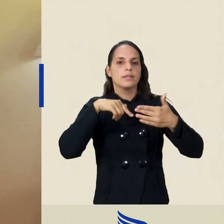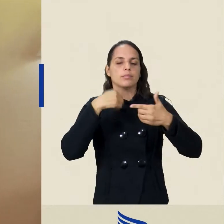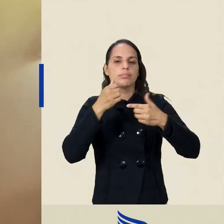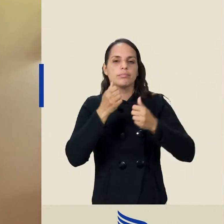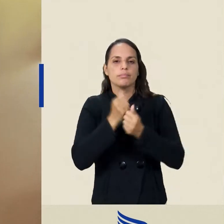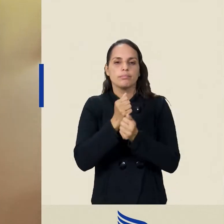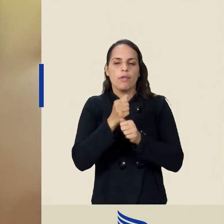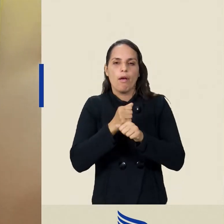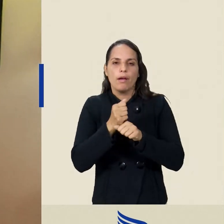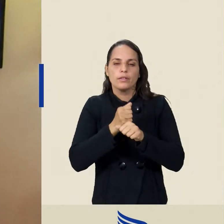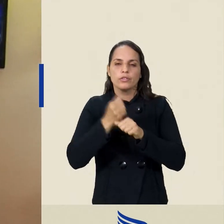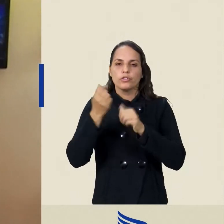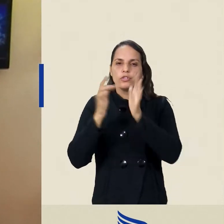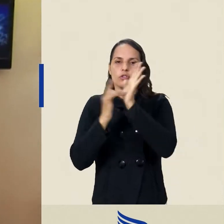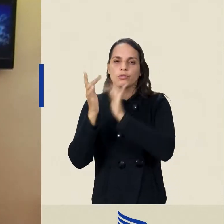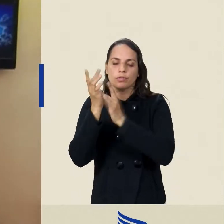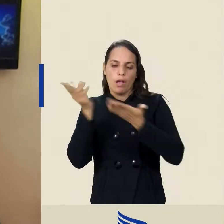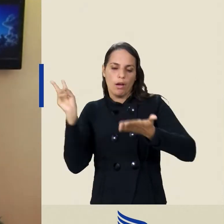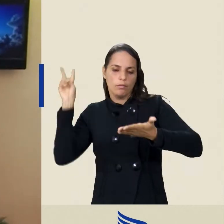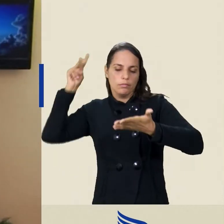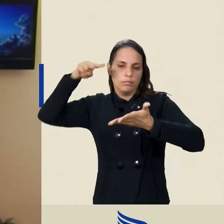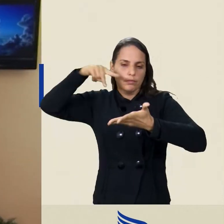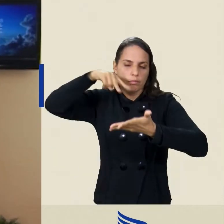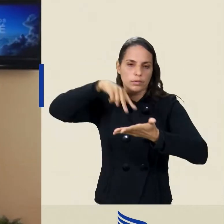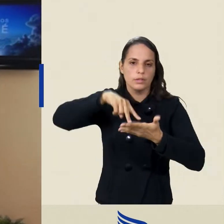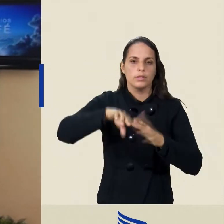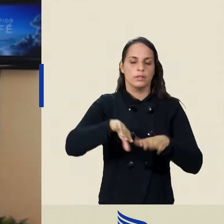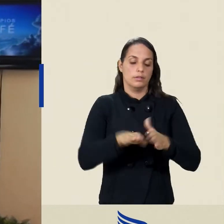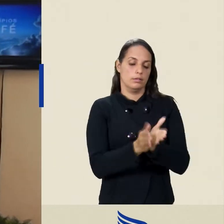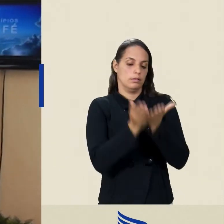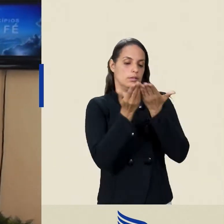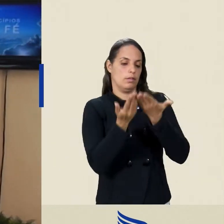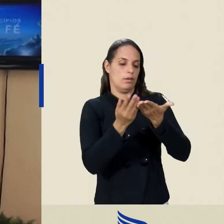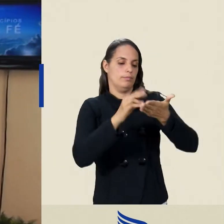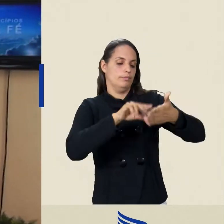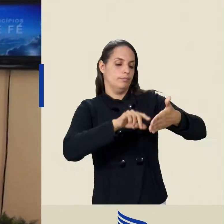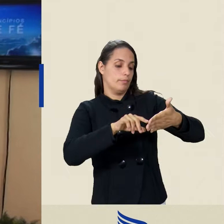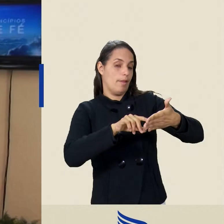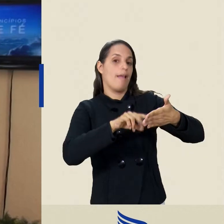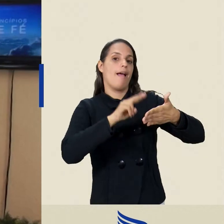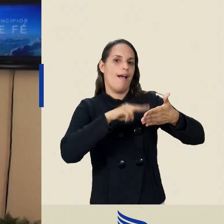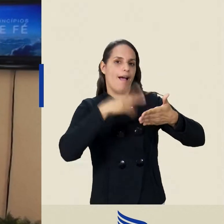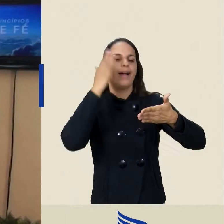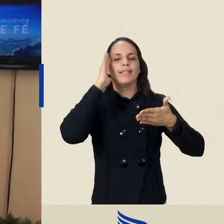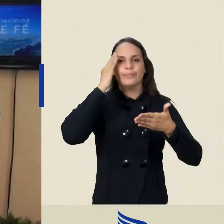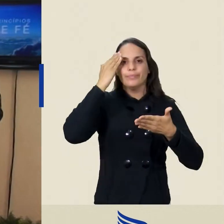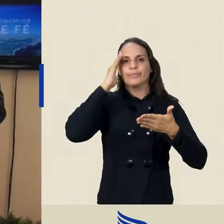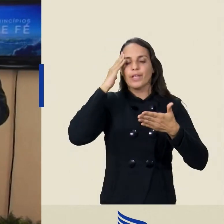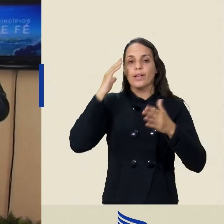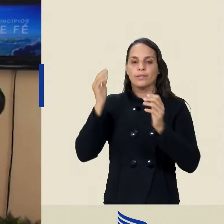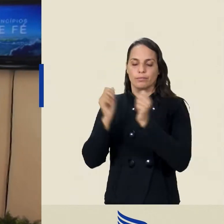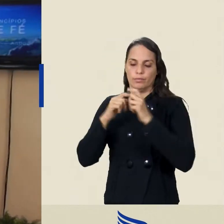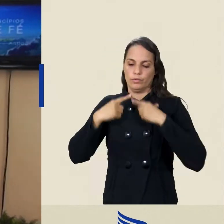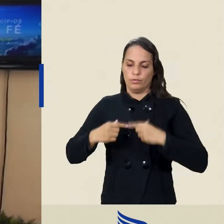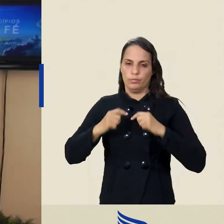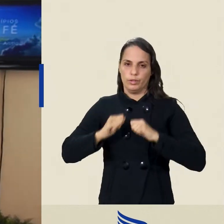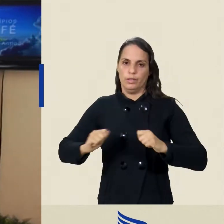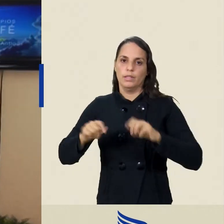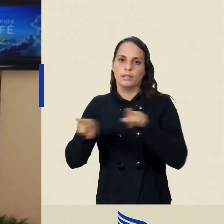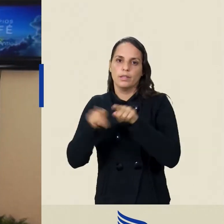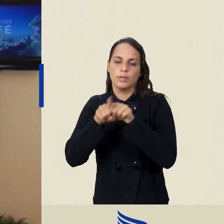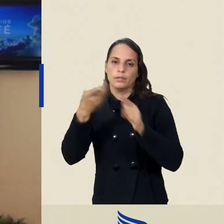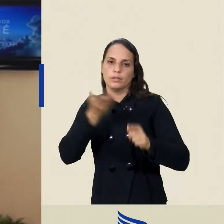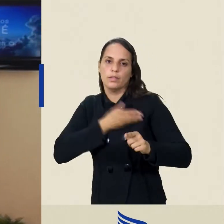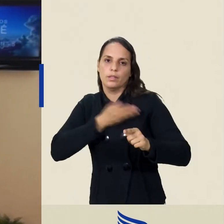Terra. Dessa forma, o livro de Daniel foi aberto a Miller e seus colaboradores. A abertura do